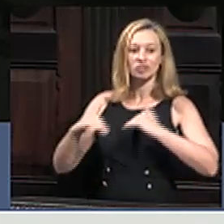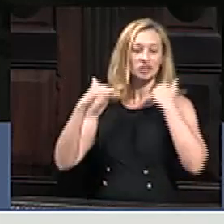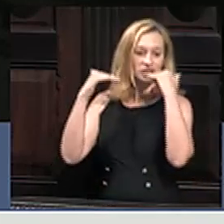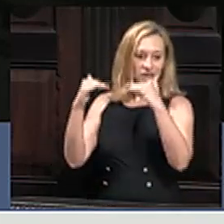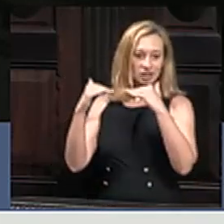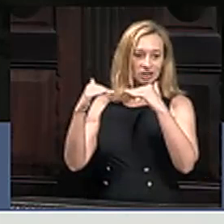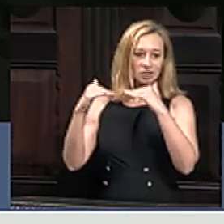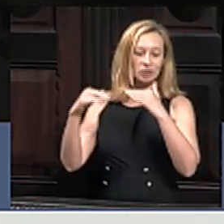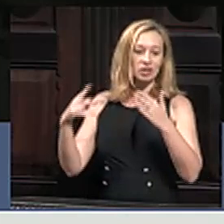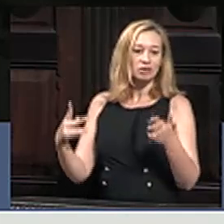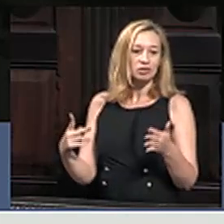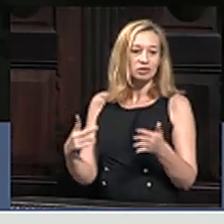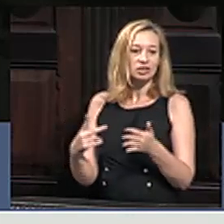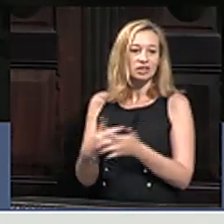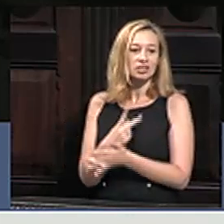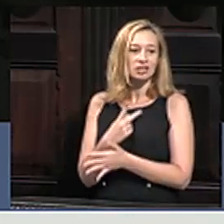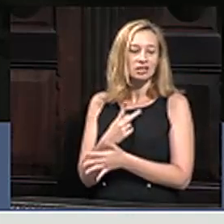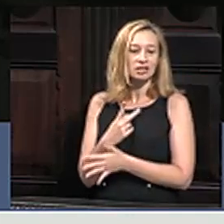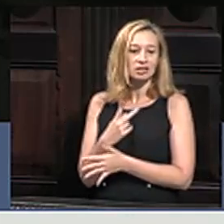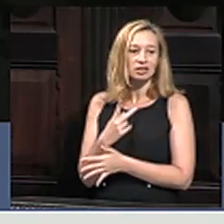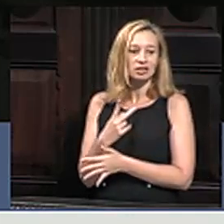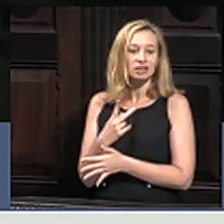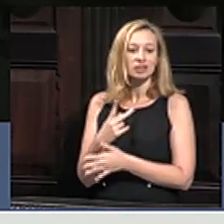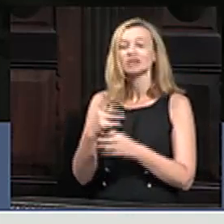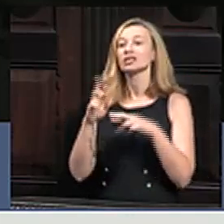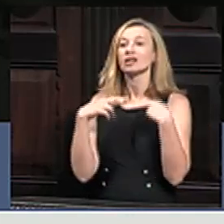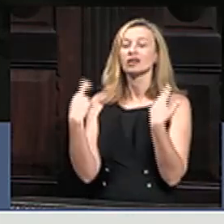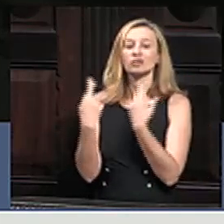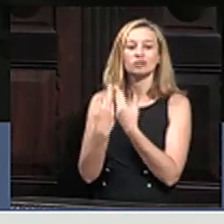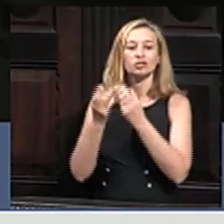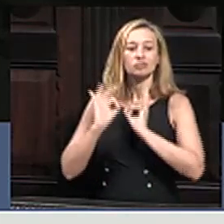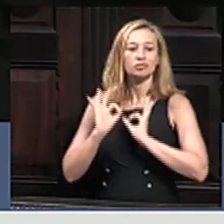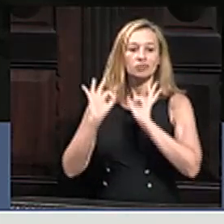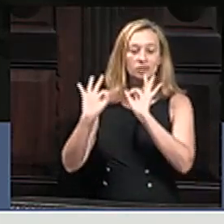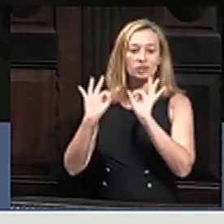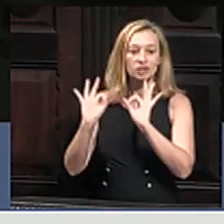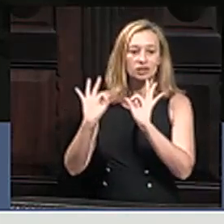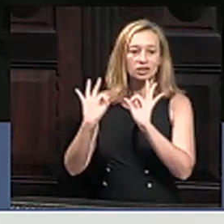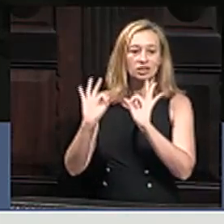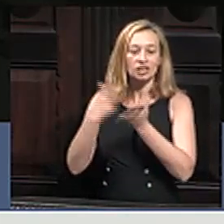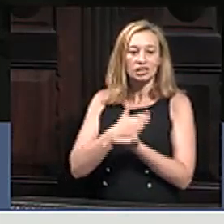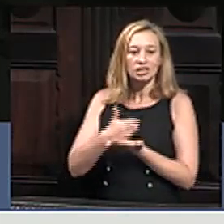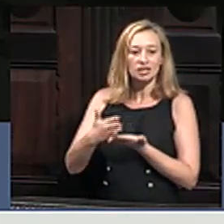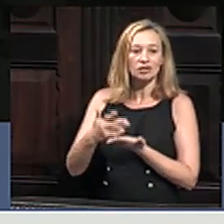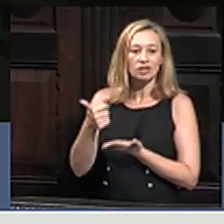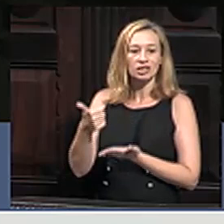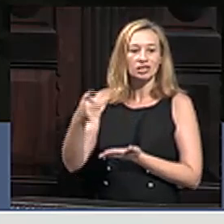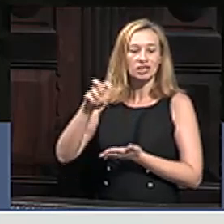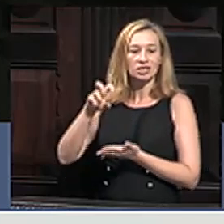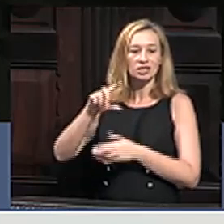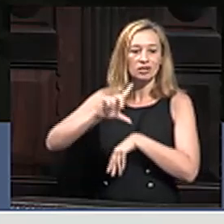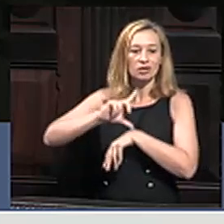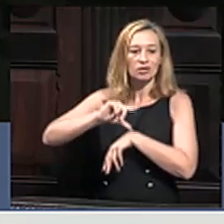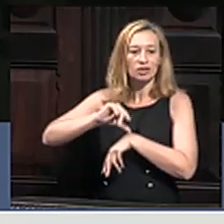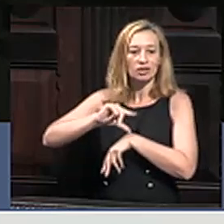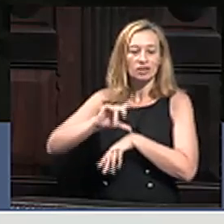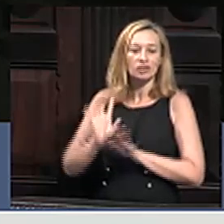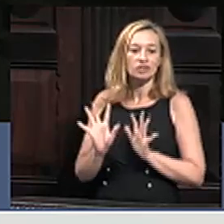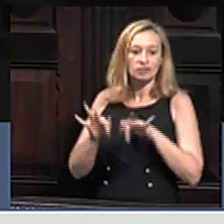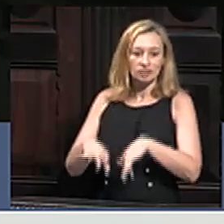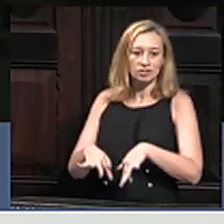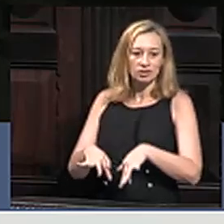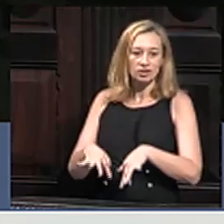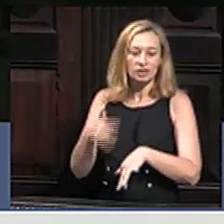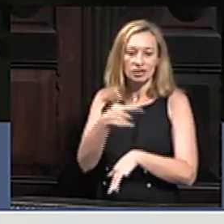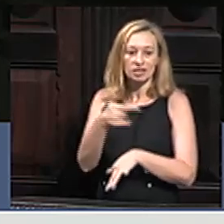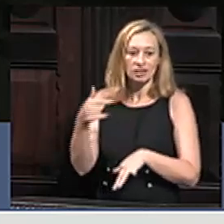o ocorrido na 95ª sessão ordinária, que iniciada às 15 horas, encerrou-se